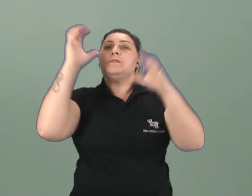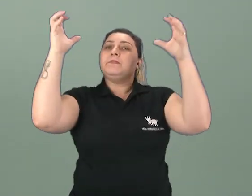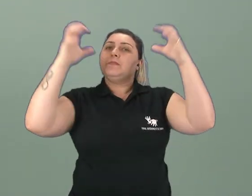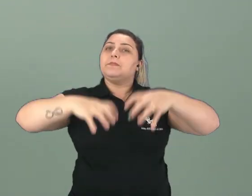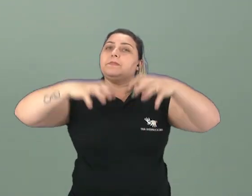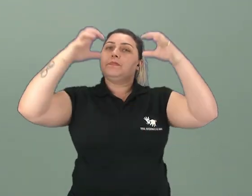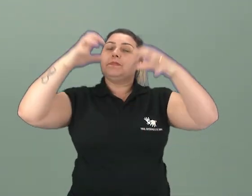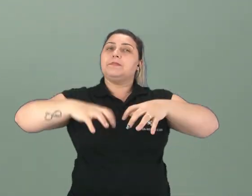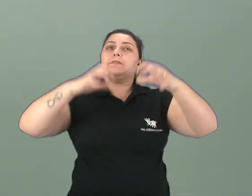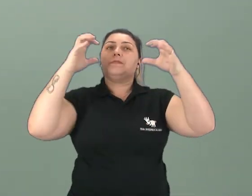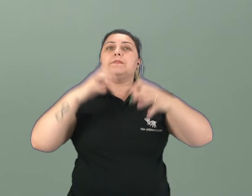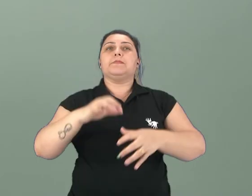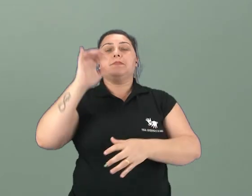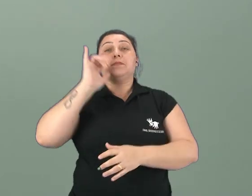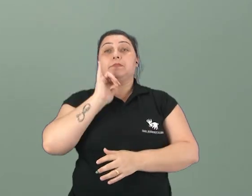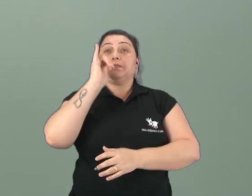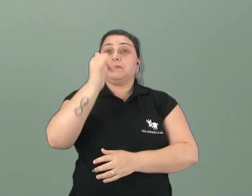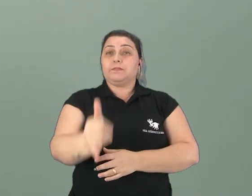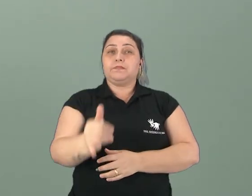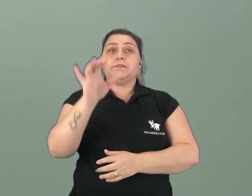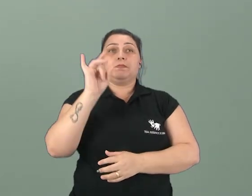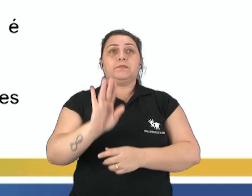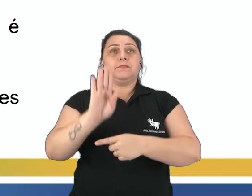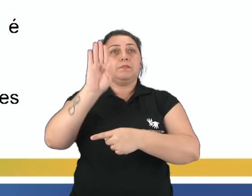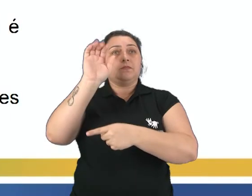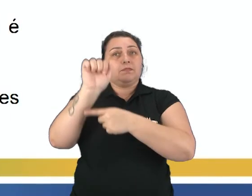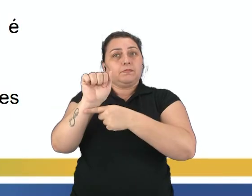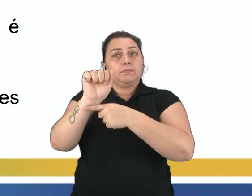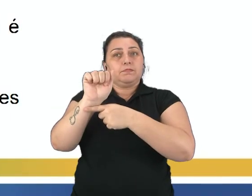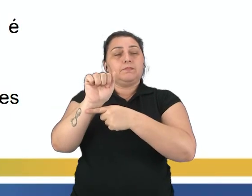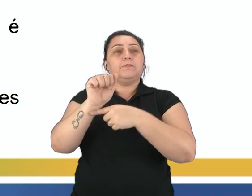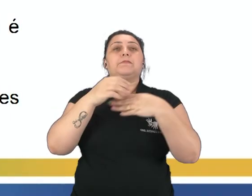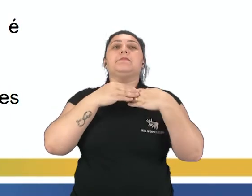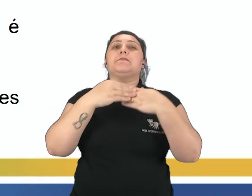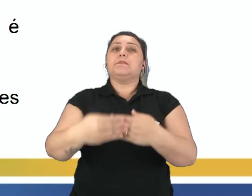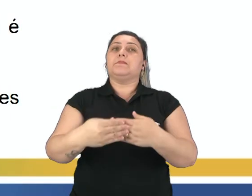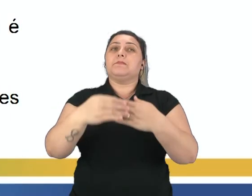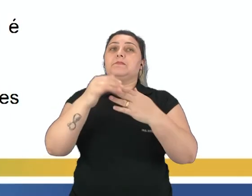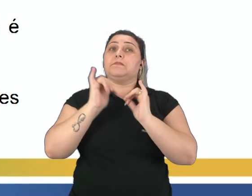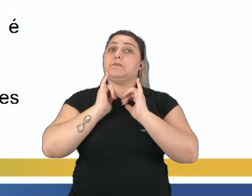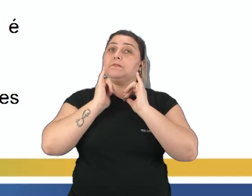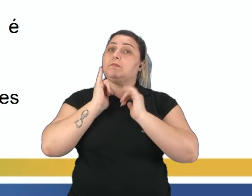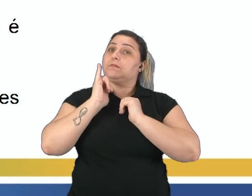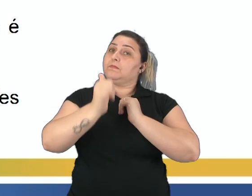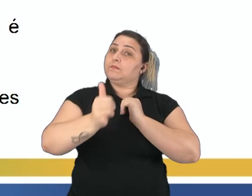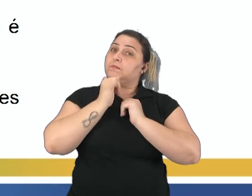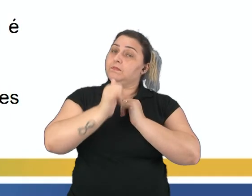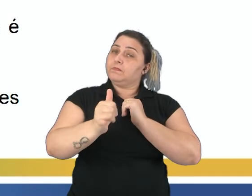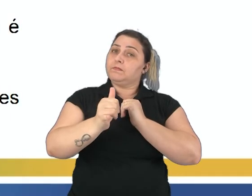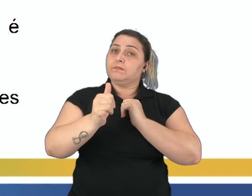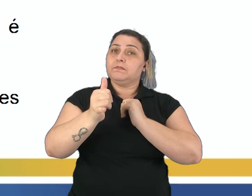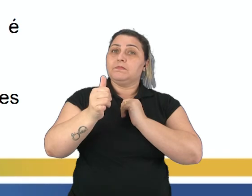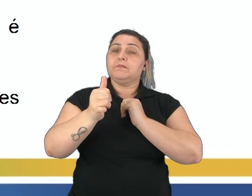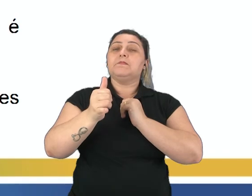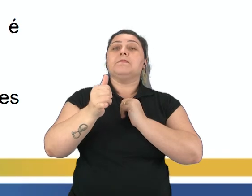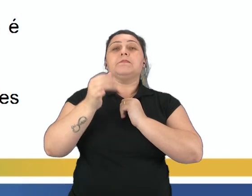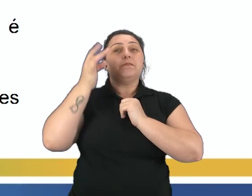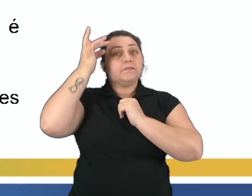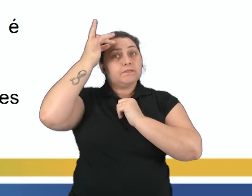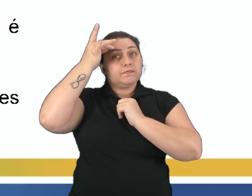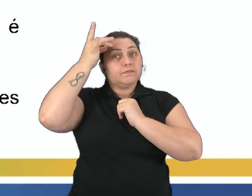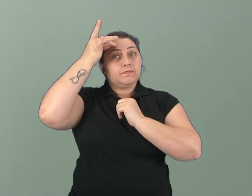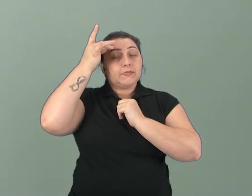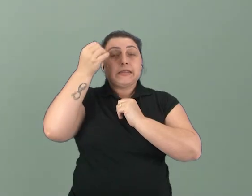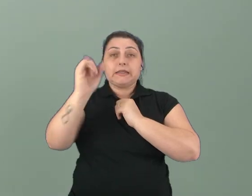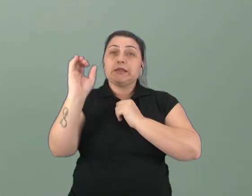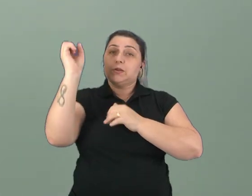Então, ali está querendo alertar, então só pode ser a letra A, trazer um alerta para as pessoas, trazer uma conscientização que se eu